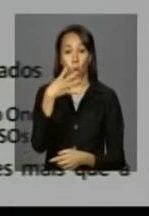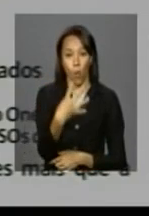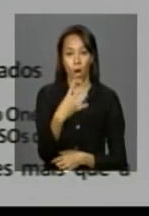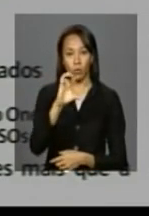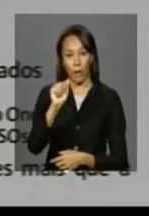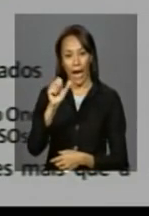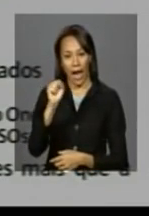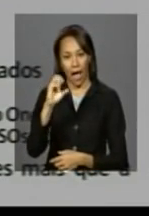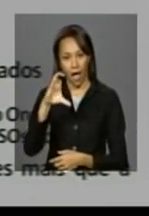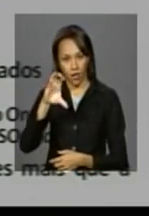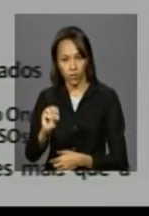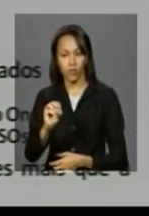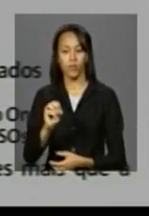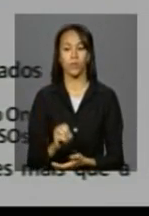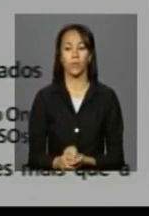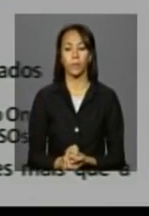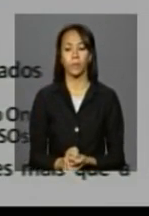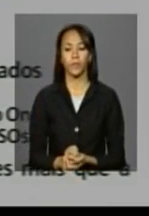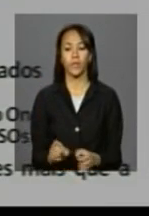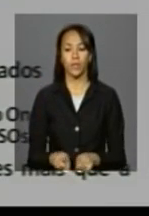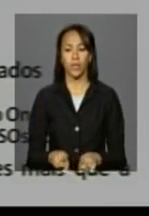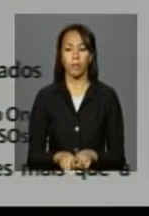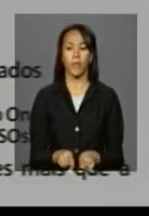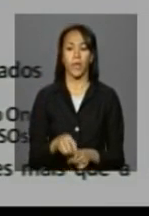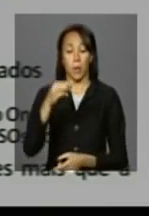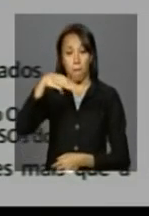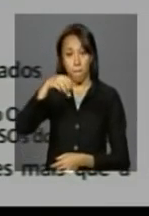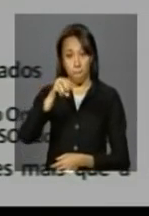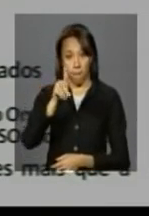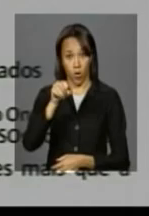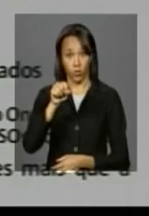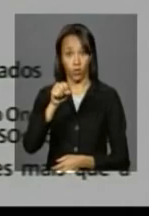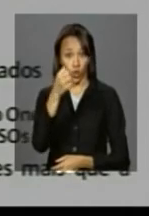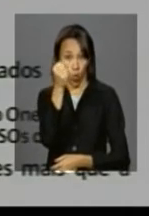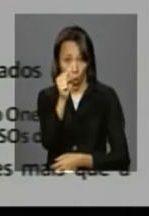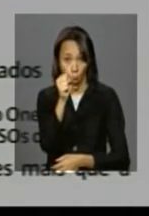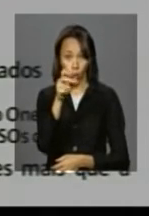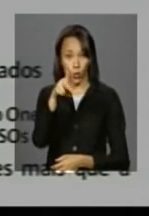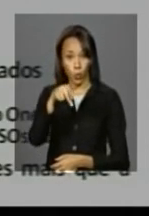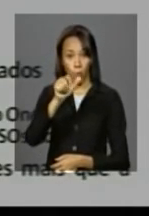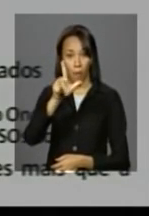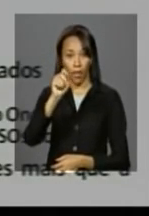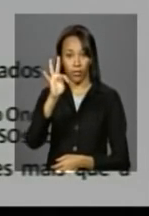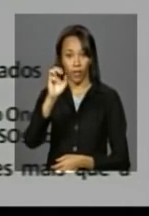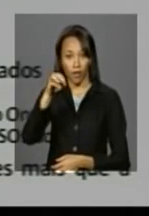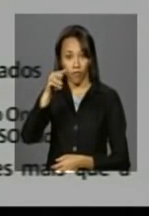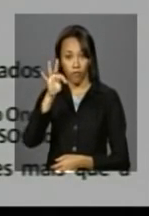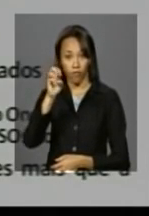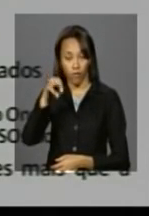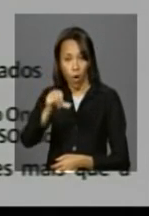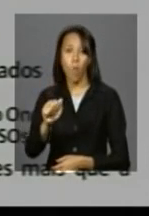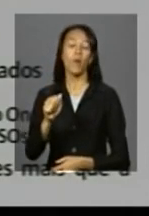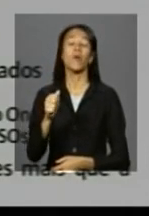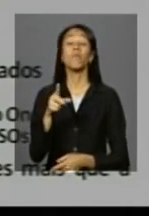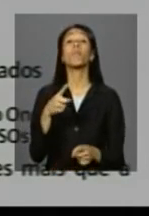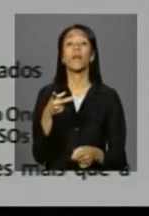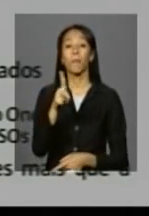área de seção onerosa e os módulos de integração de 8 plataformas para o pré-sal, navios plataformas para o